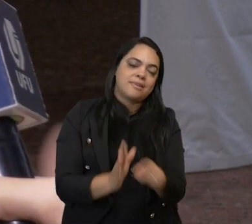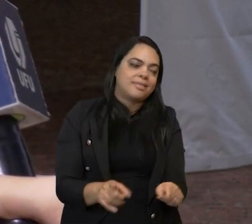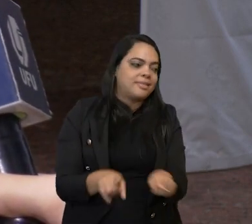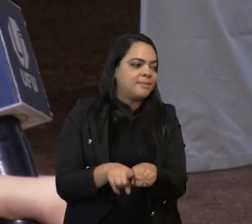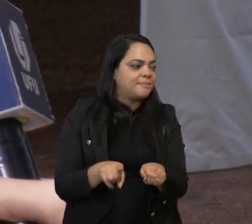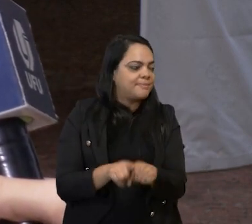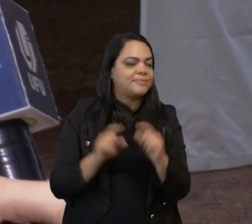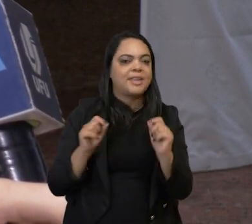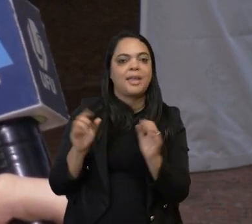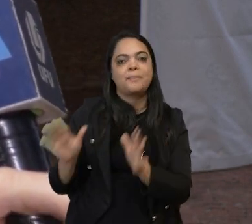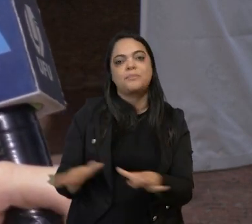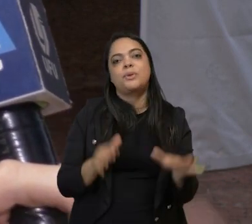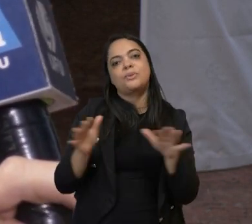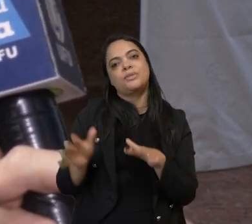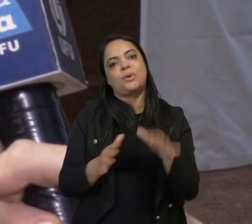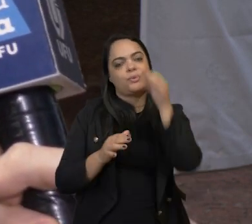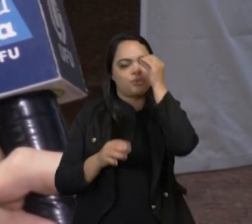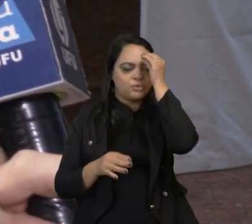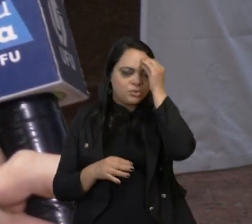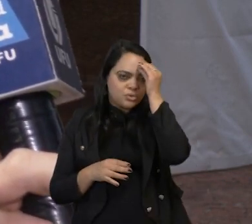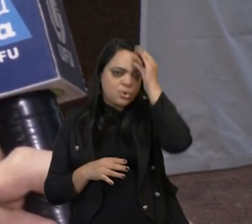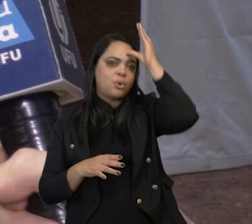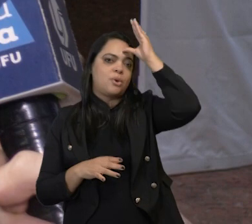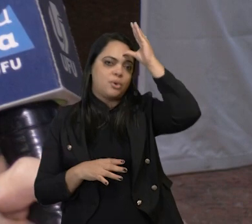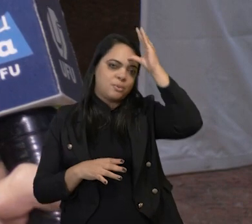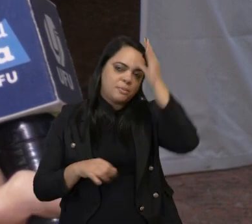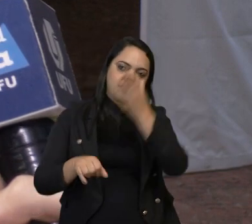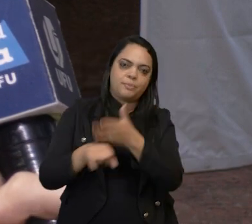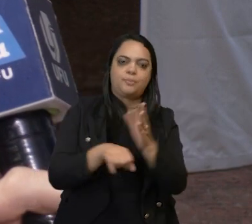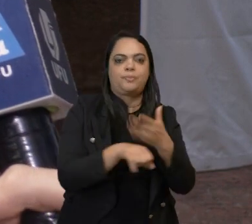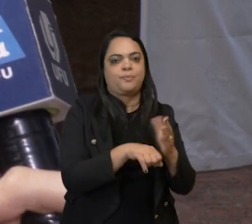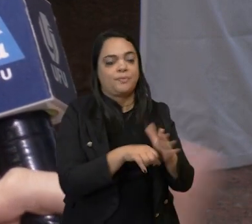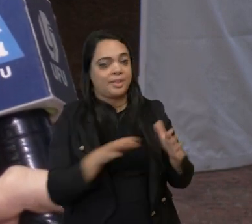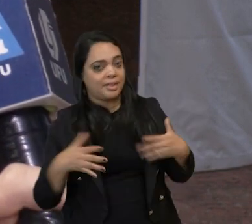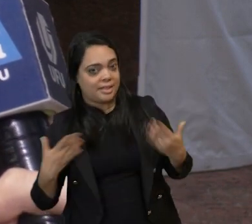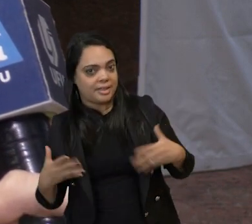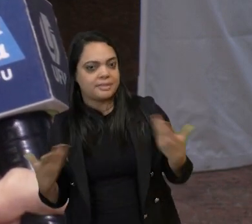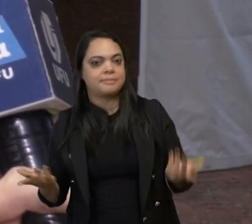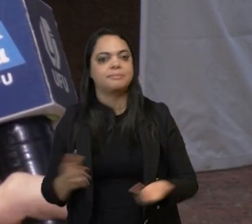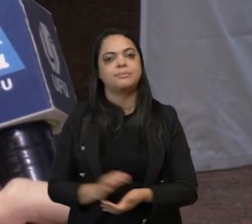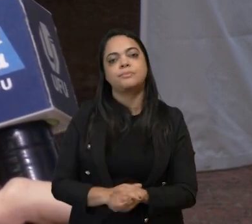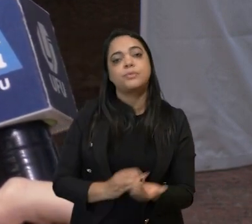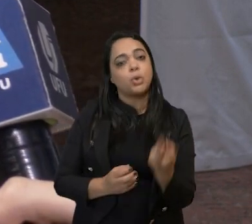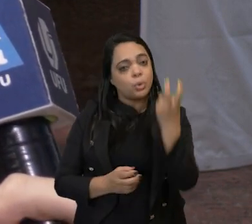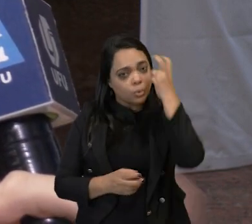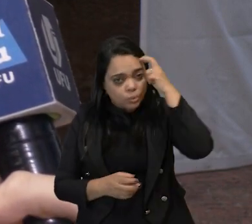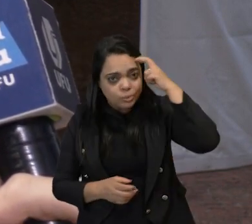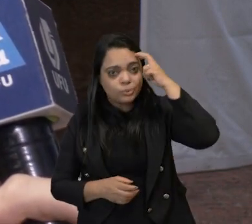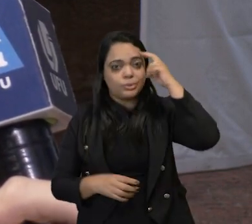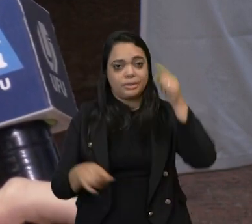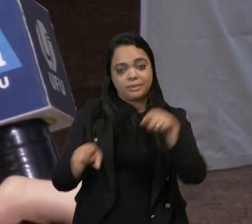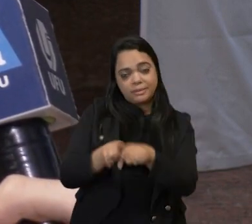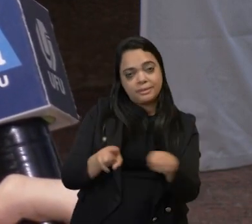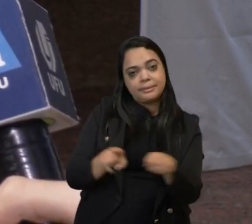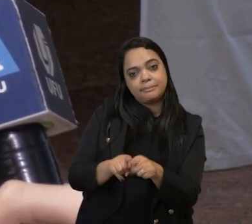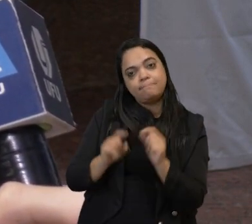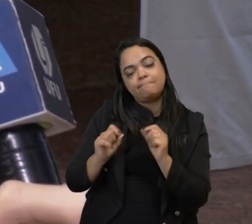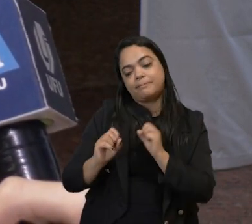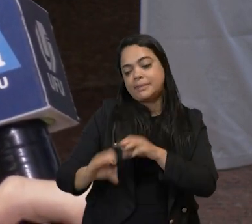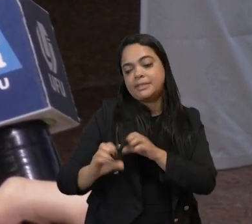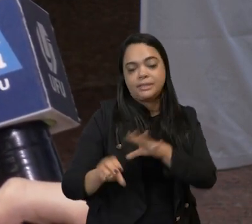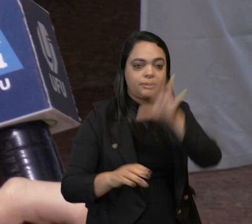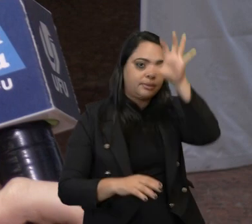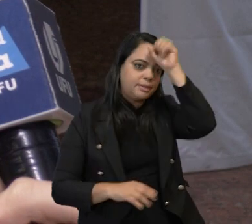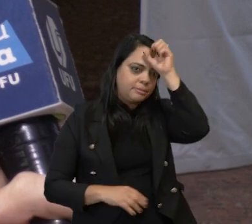de também de de produção de conhecimento de atividades de lazer né de cultura e